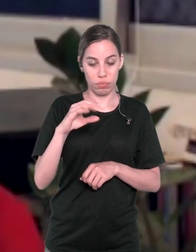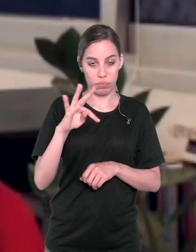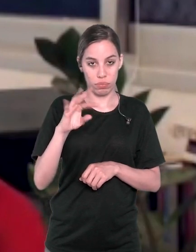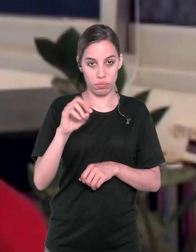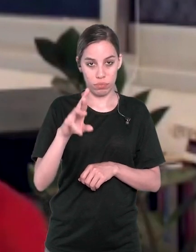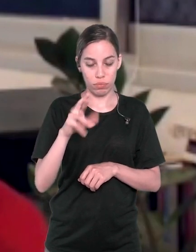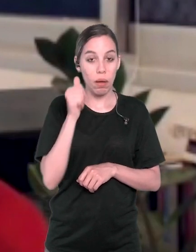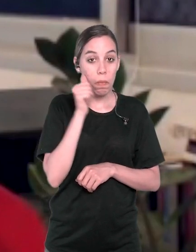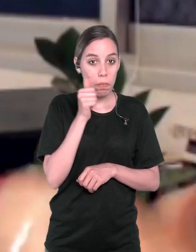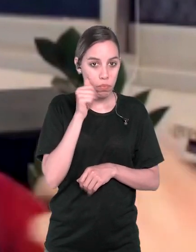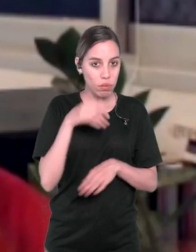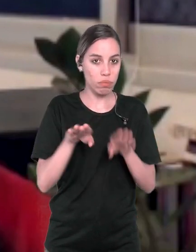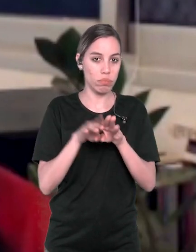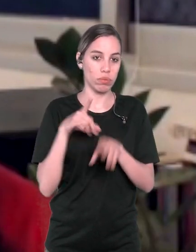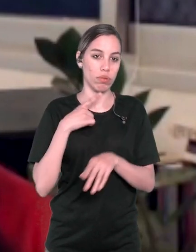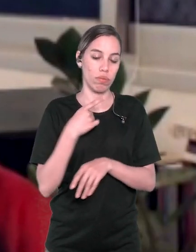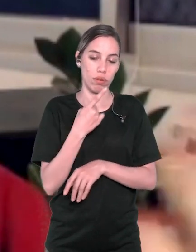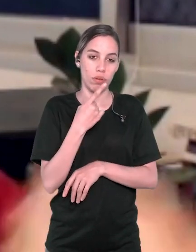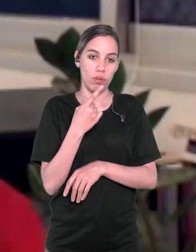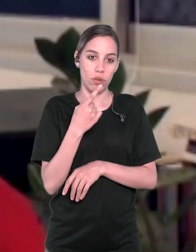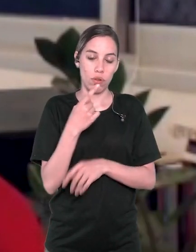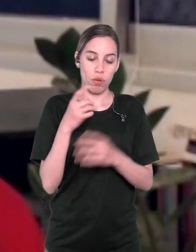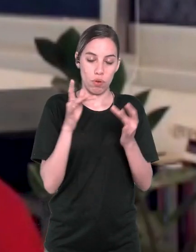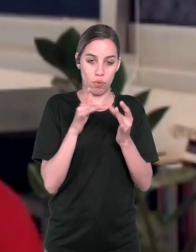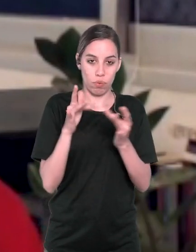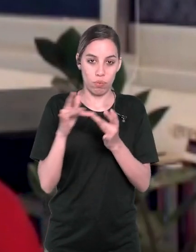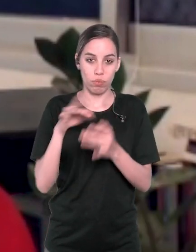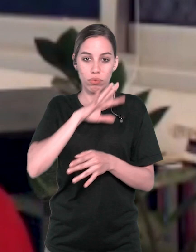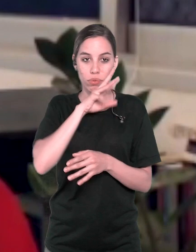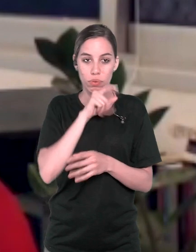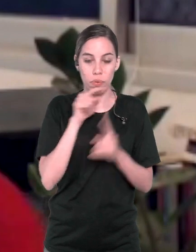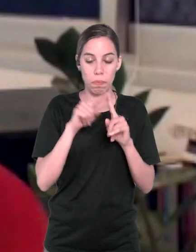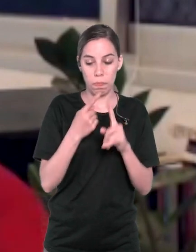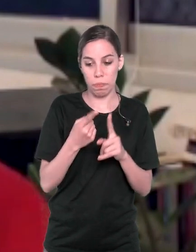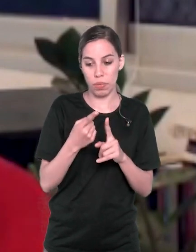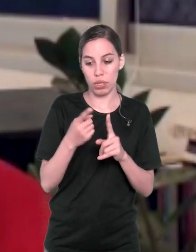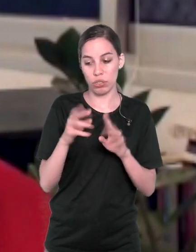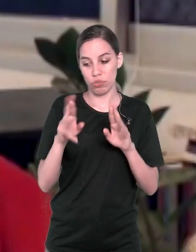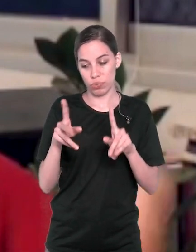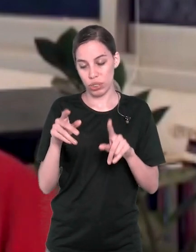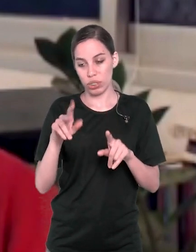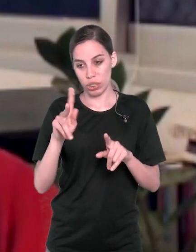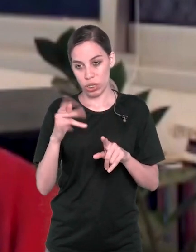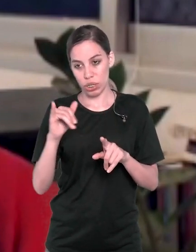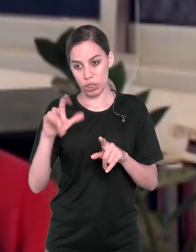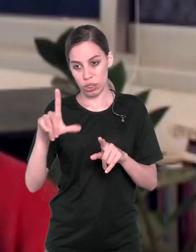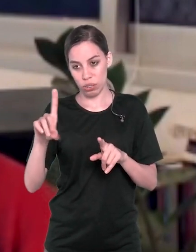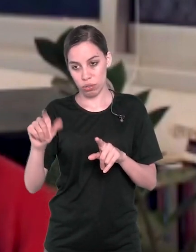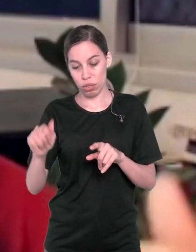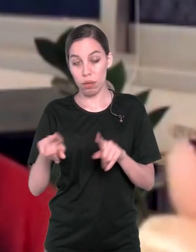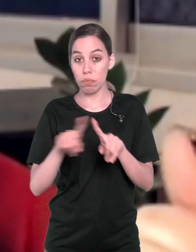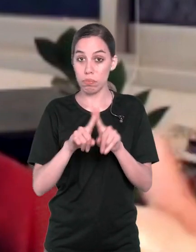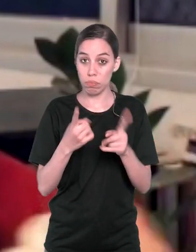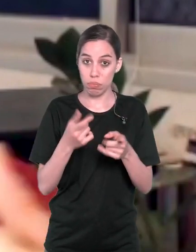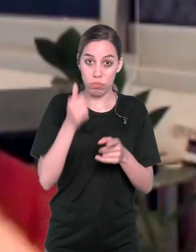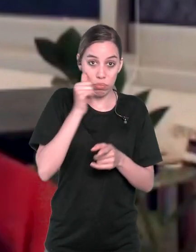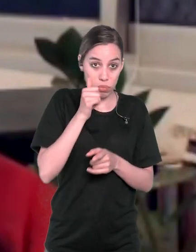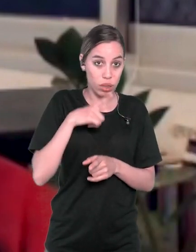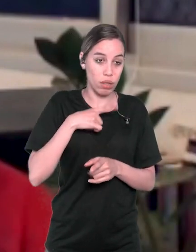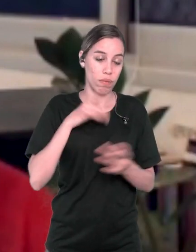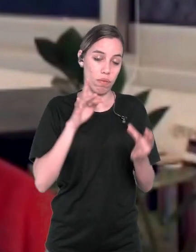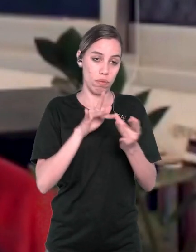explorou essa animalidade do humano, né? Sobretudo a partir